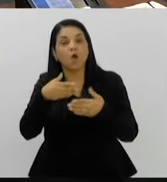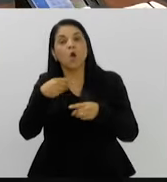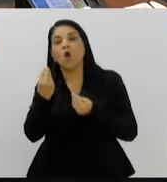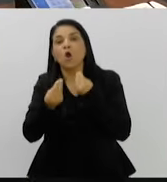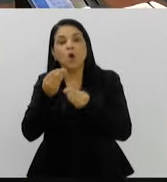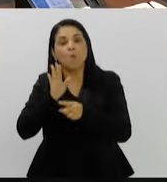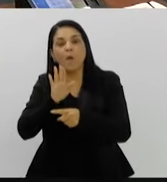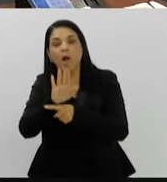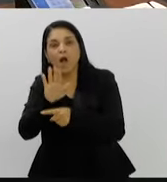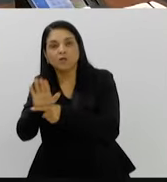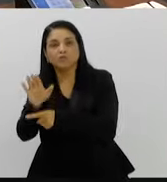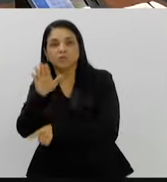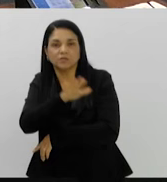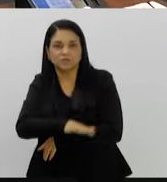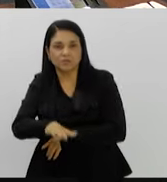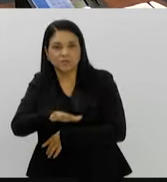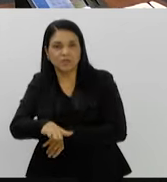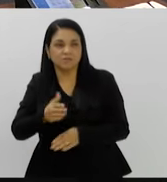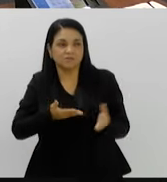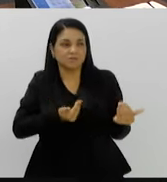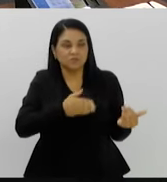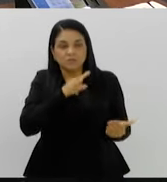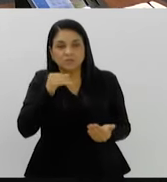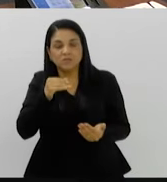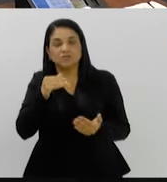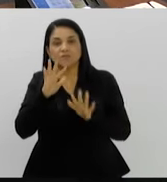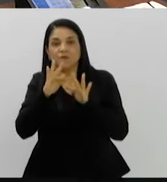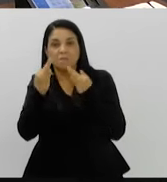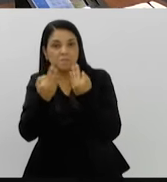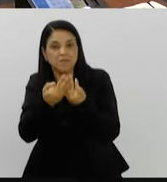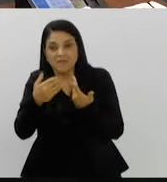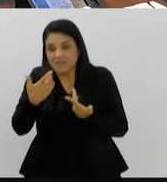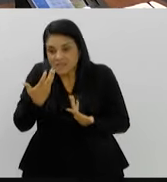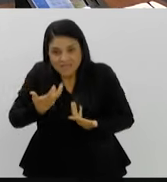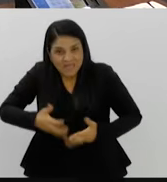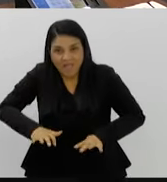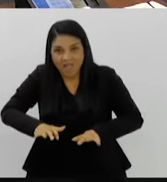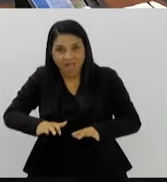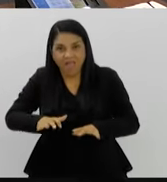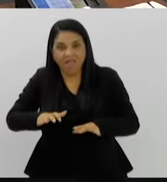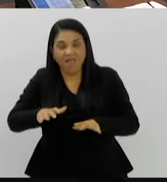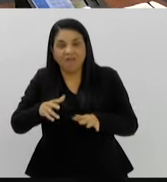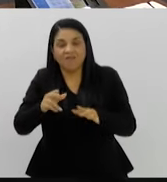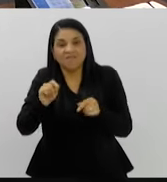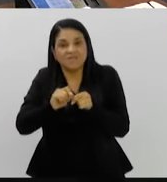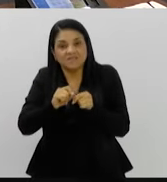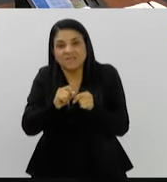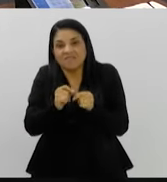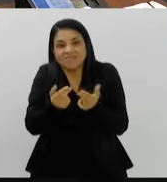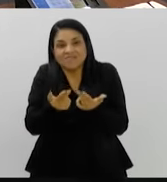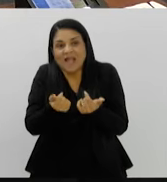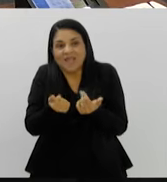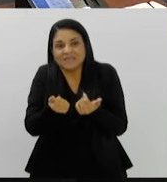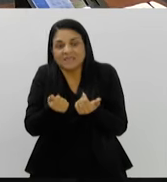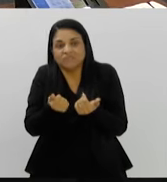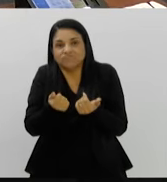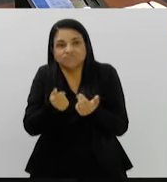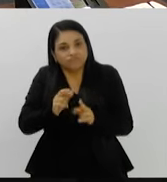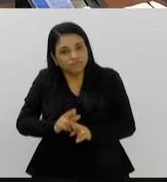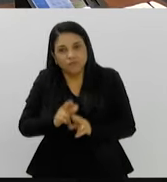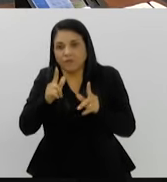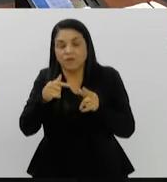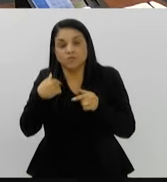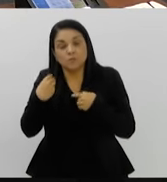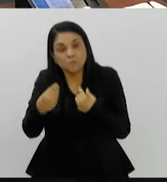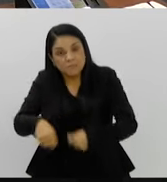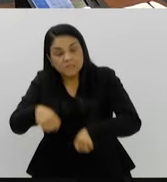essas crianças esses adolescentes essas famílias ninguém quer fazer nada que seja anormal a gente quer cuidar dessas